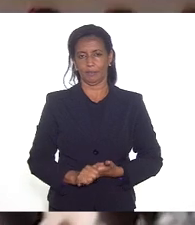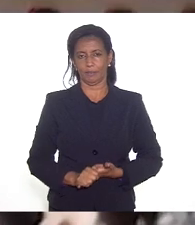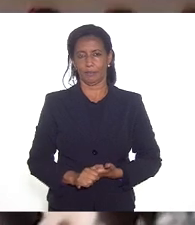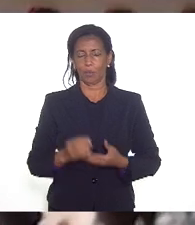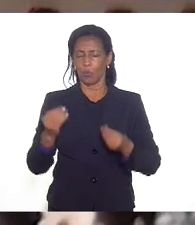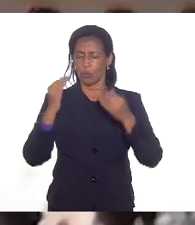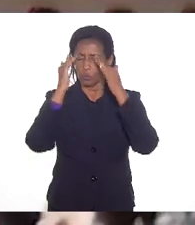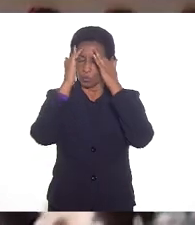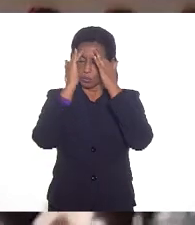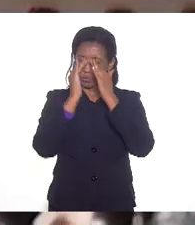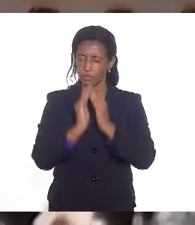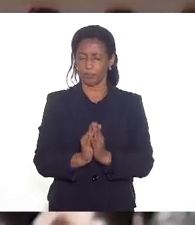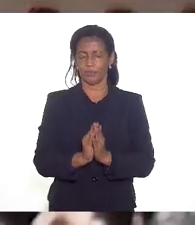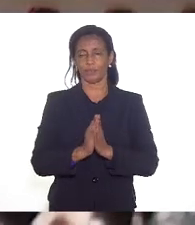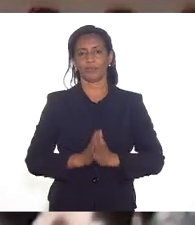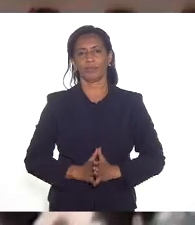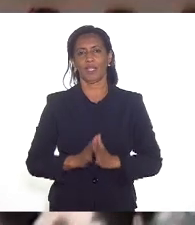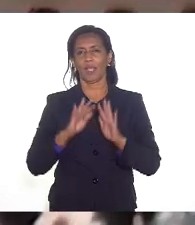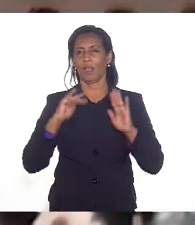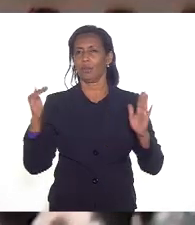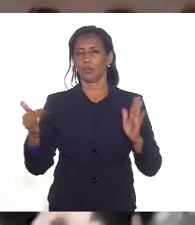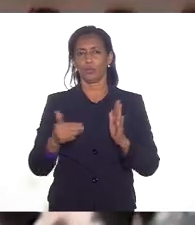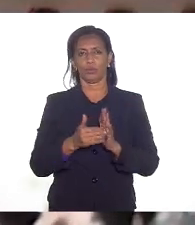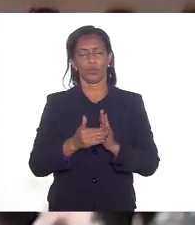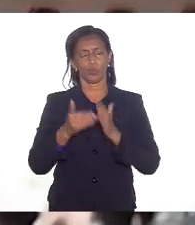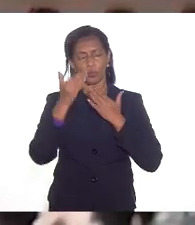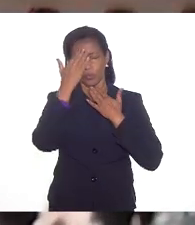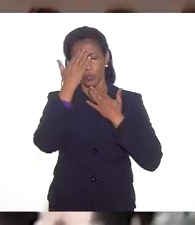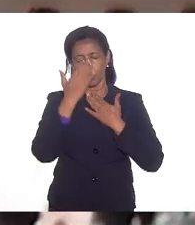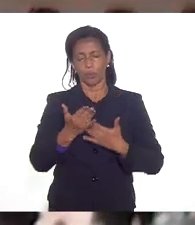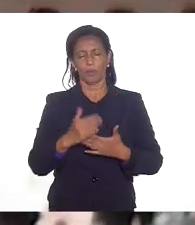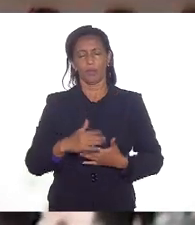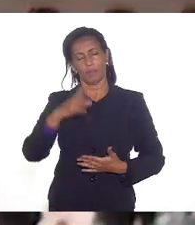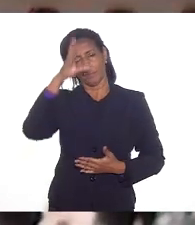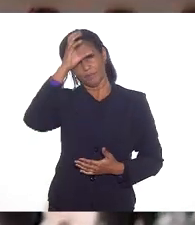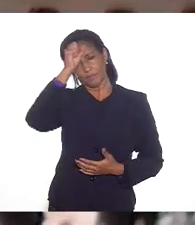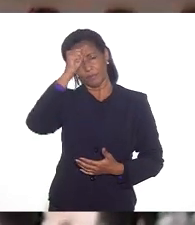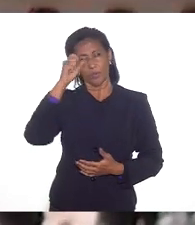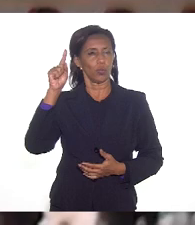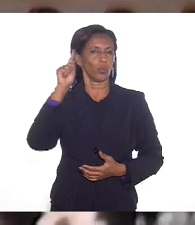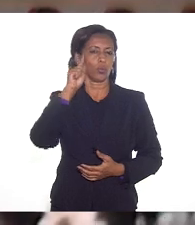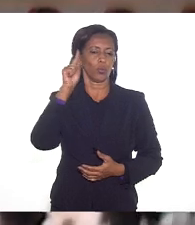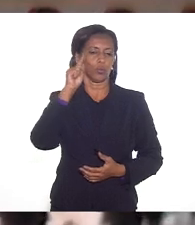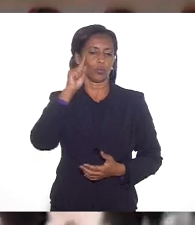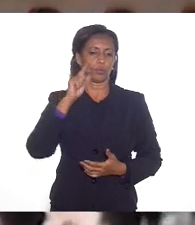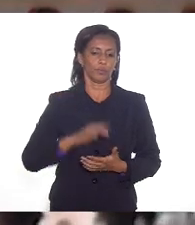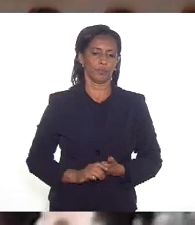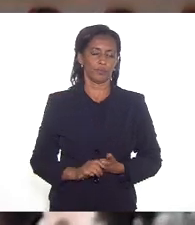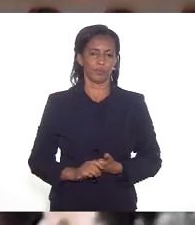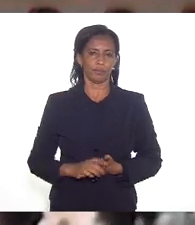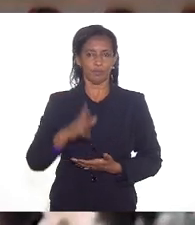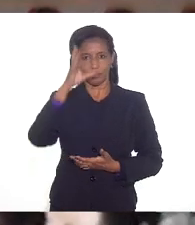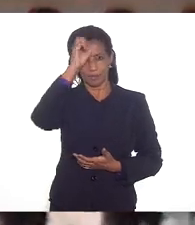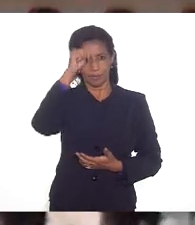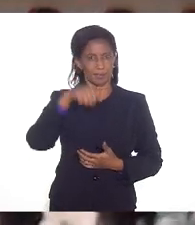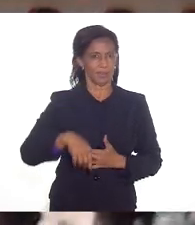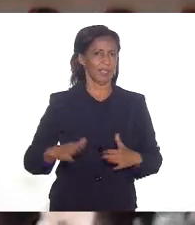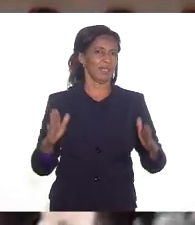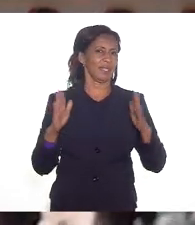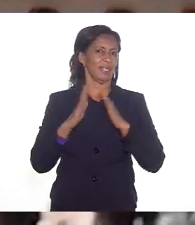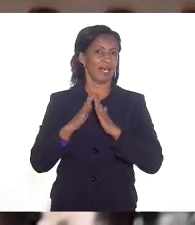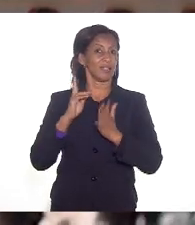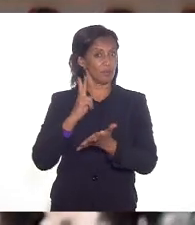muito respeito a todos e todas e muito obrigada pelo aprendizado cotidiano que pude ter nessa casa